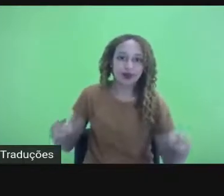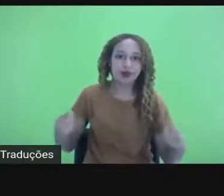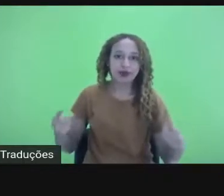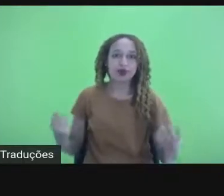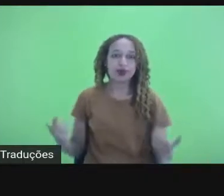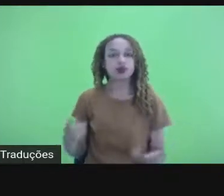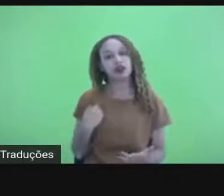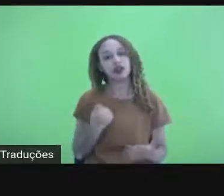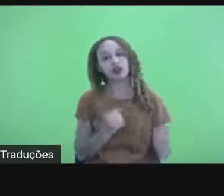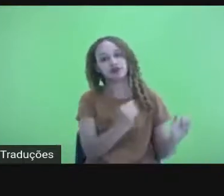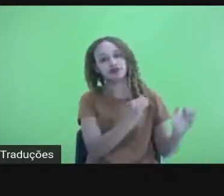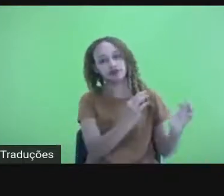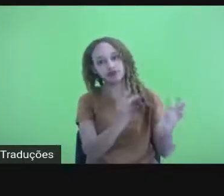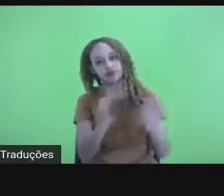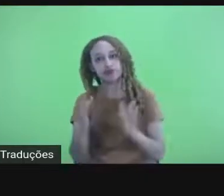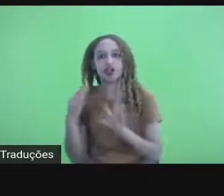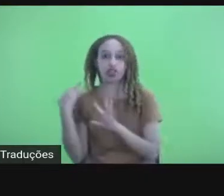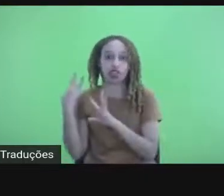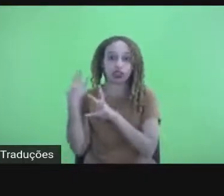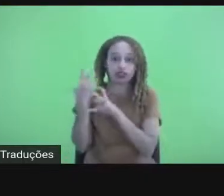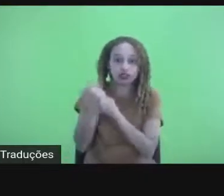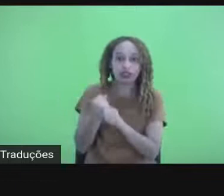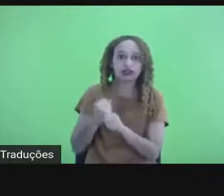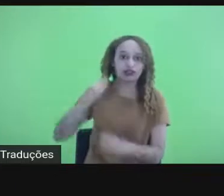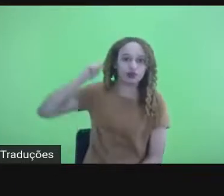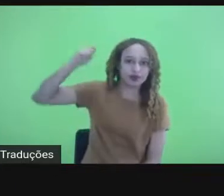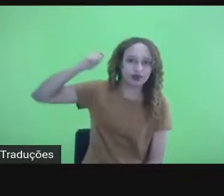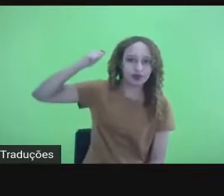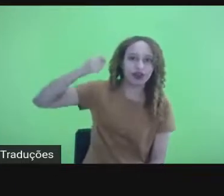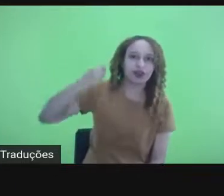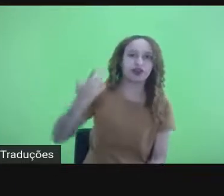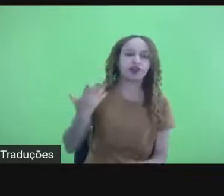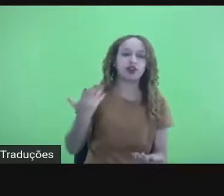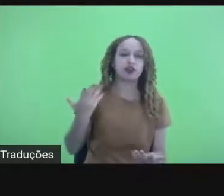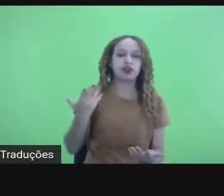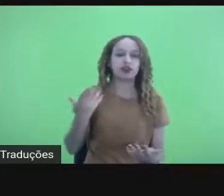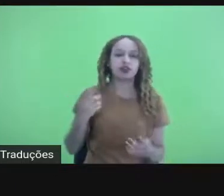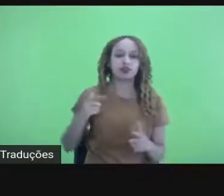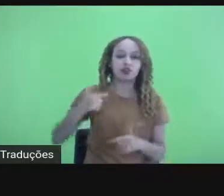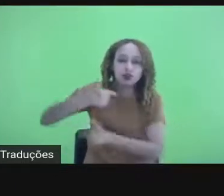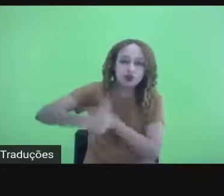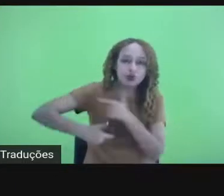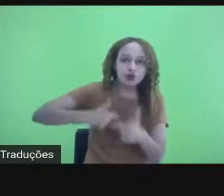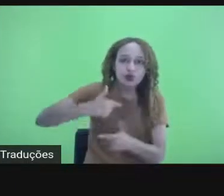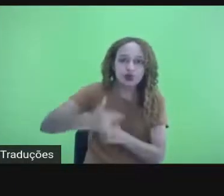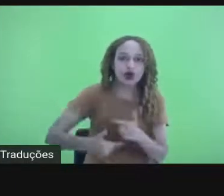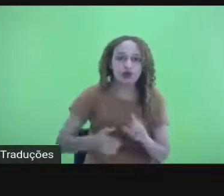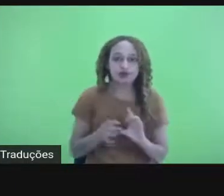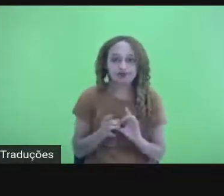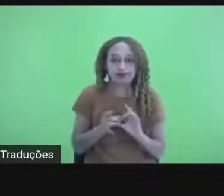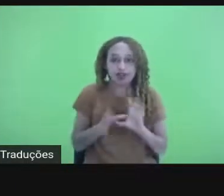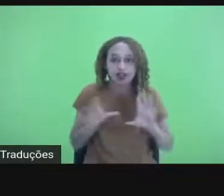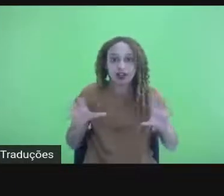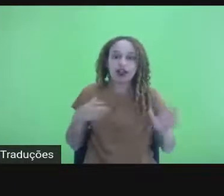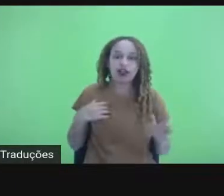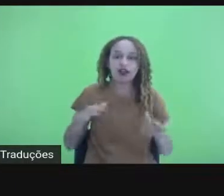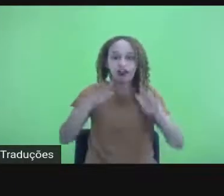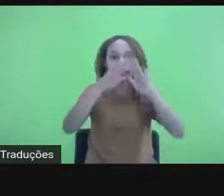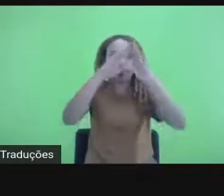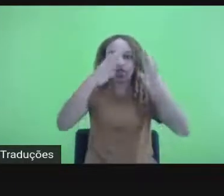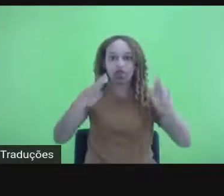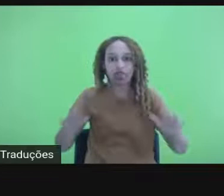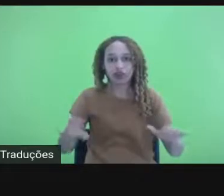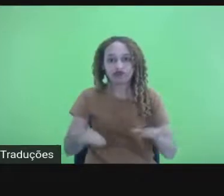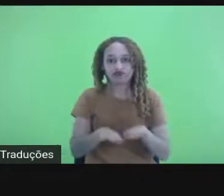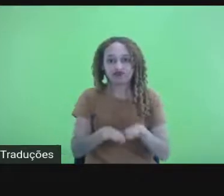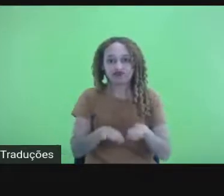nosso histórico aí de militância, de luta por emancipação desses grupos que ficam na base da pirâmide social, que a gente chama